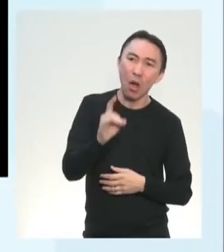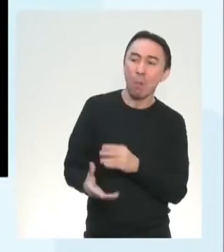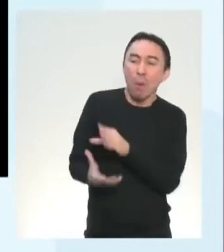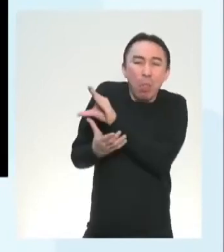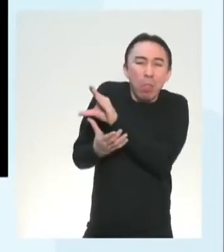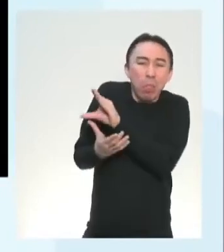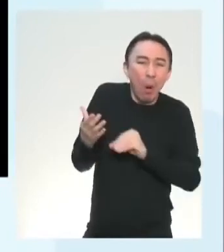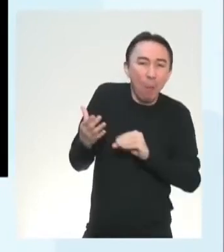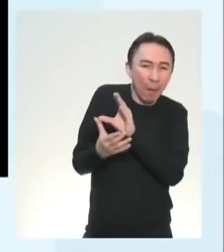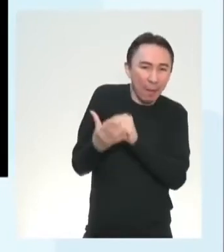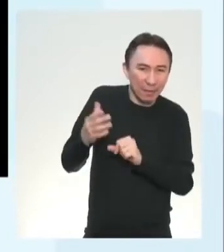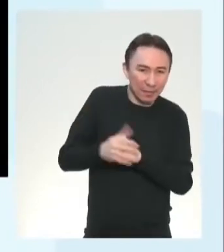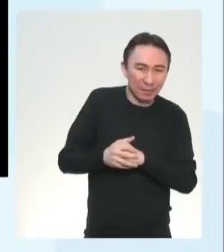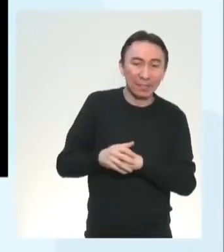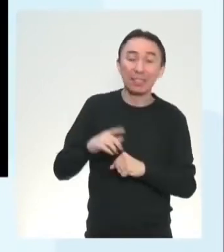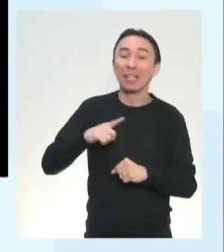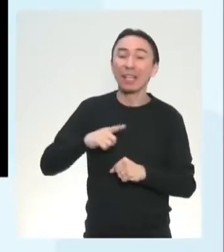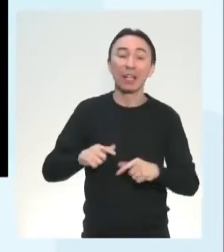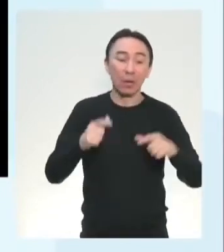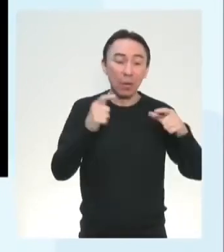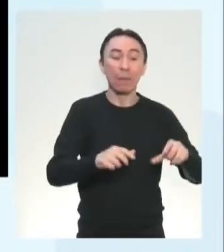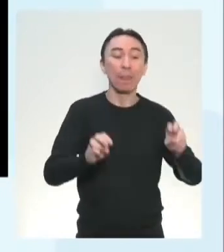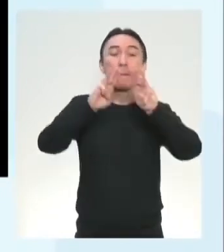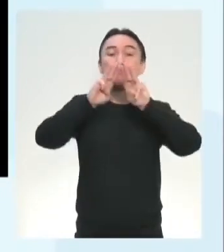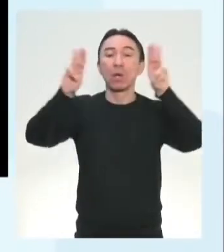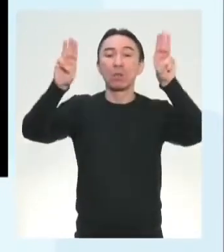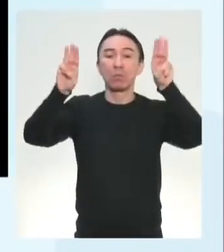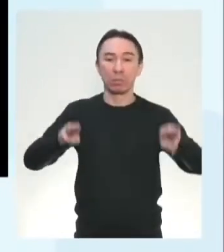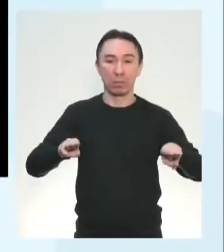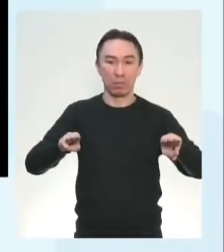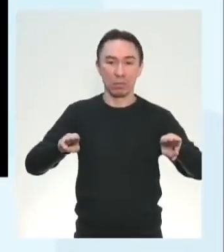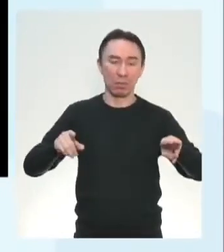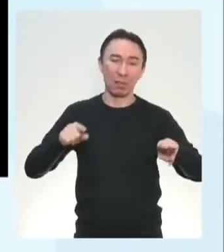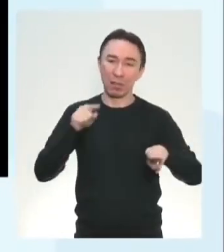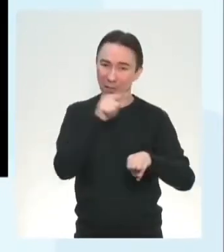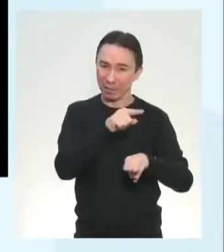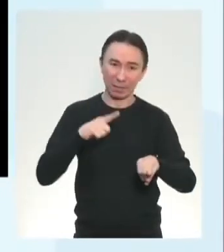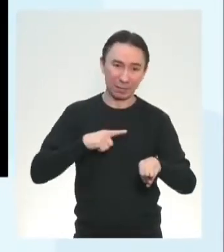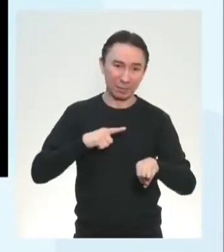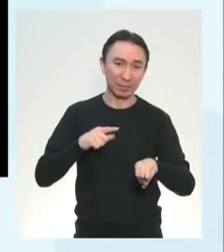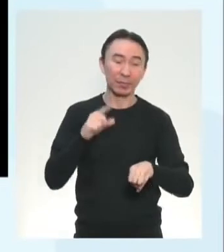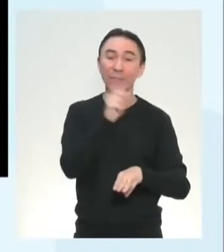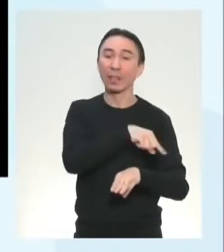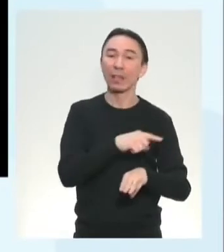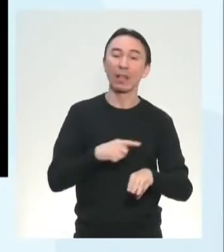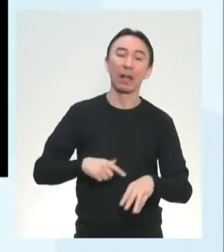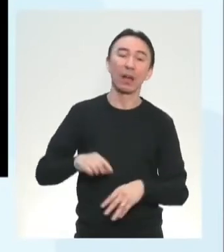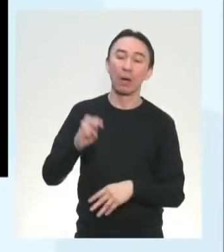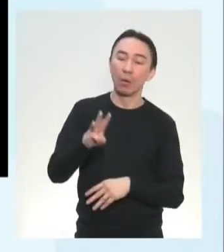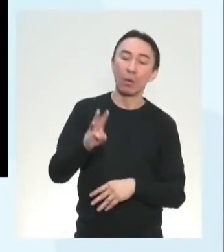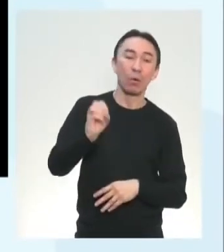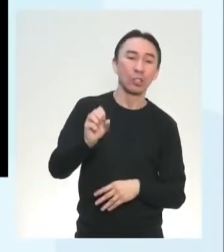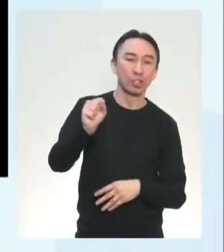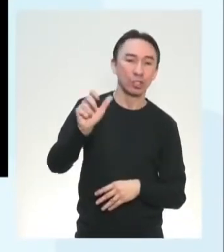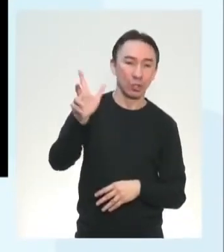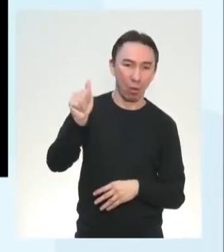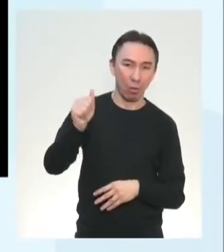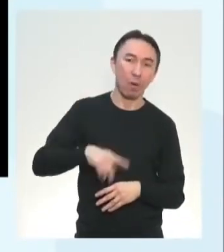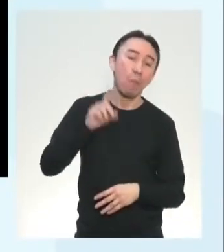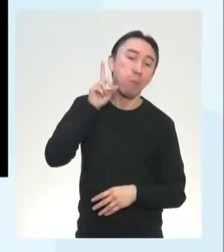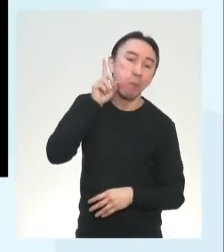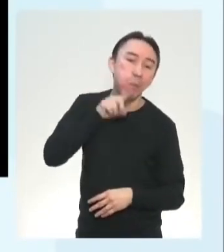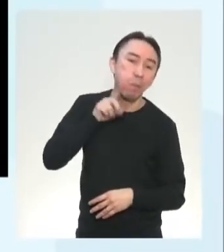colocado lá no espaço, no Museu, né, Nacional do Ar e do Espaço, lá em Washington, nos Estados Unidos.